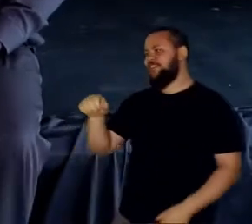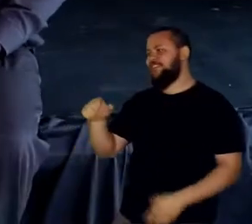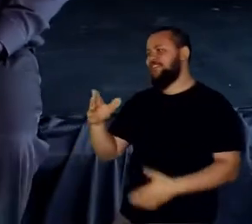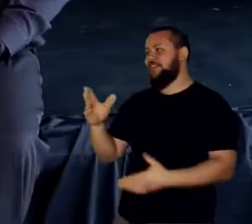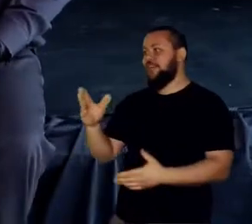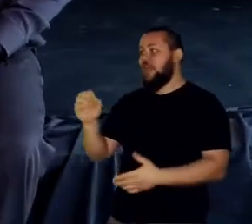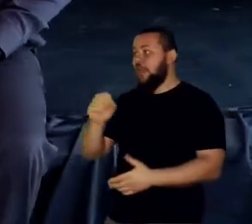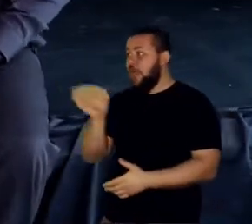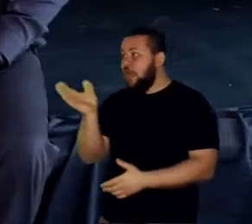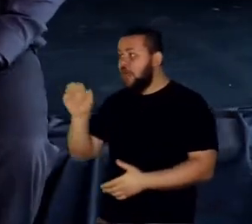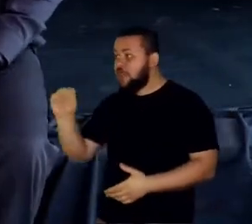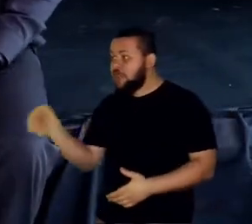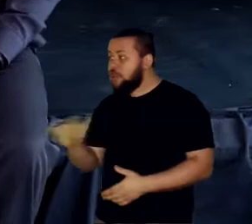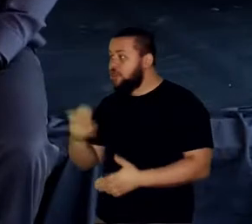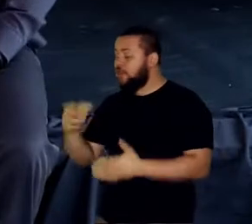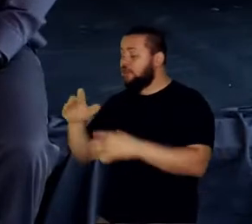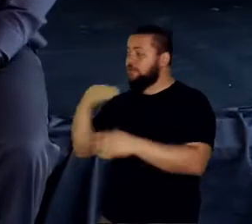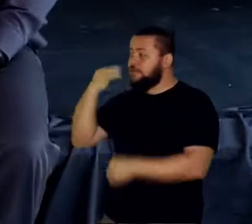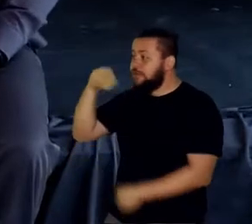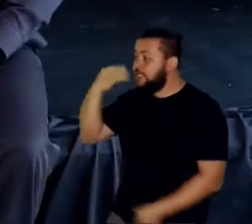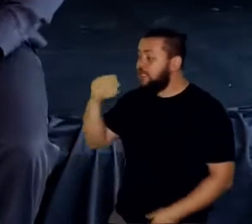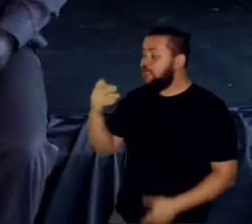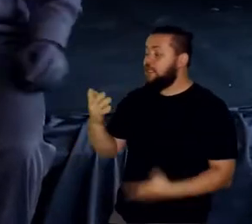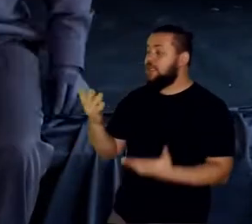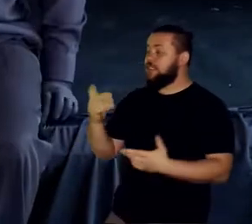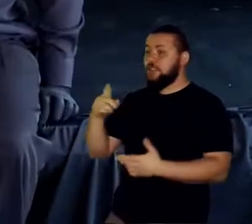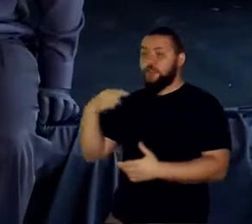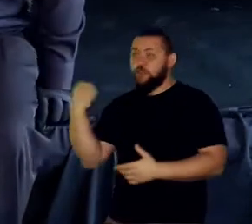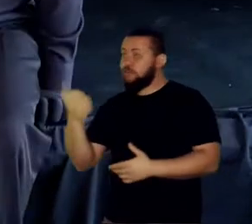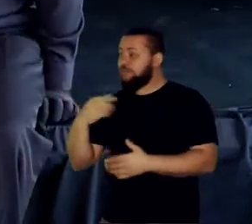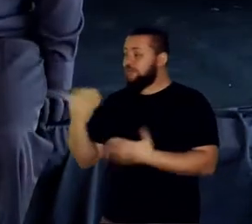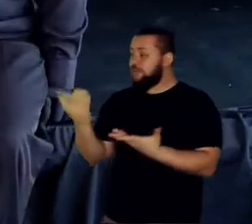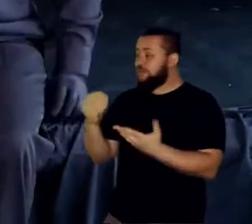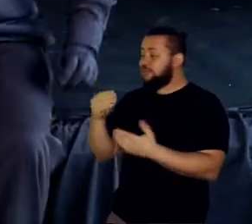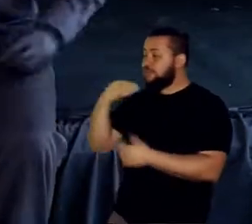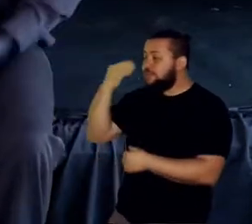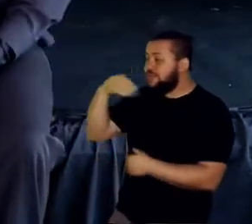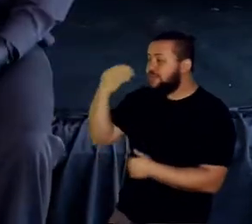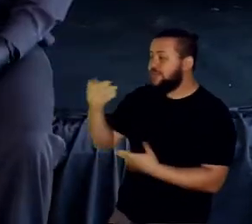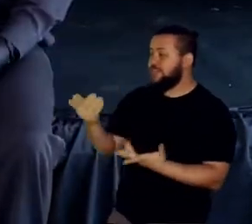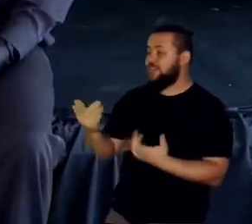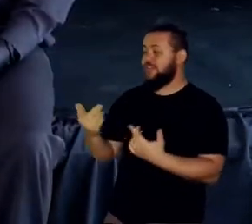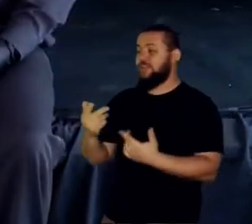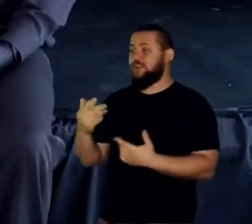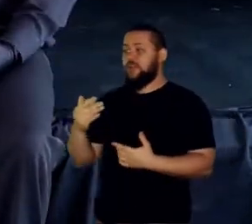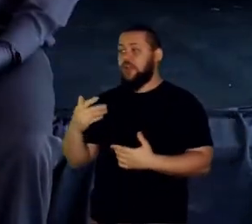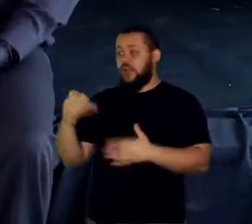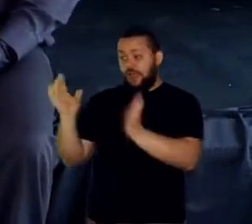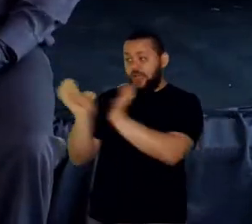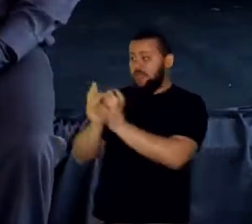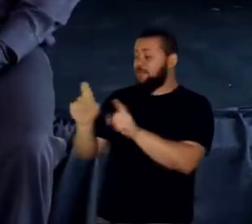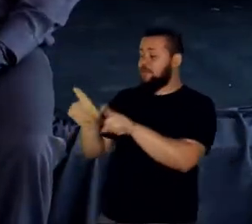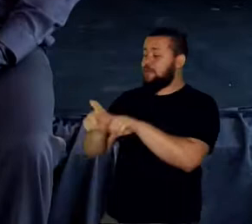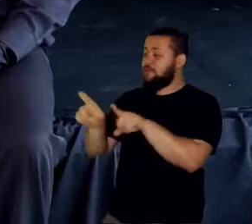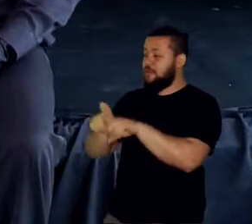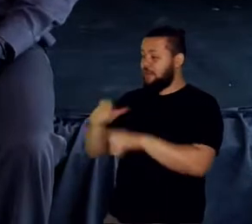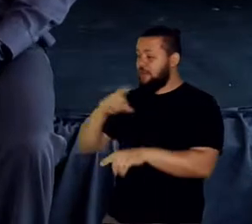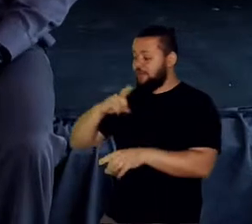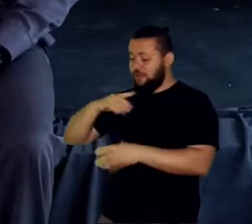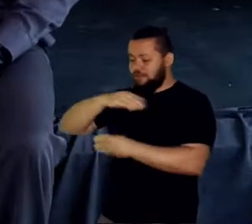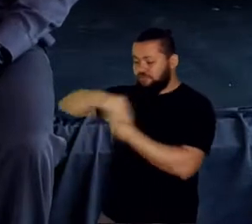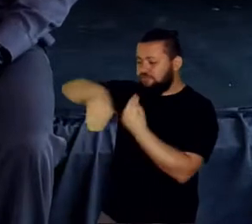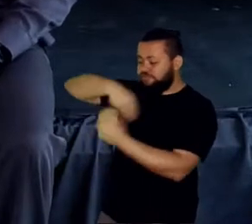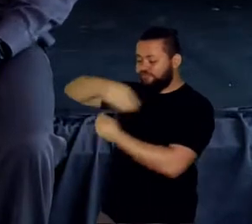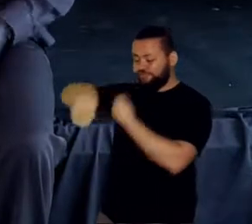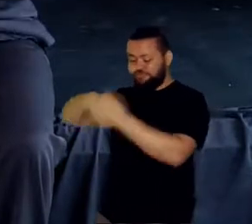está tendo. E a gente também aqui, a gente tem um misto de emoção e